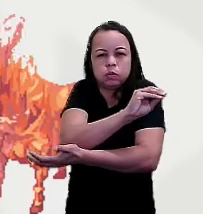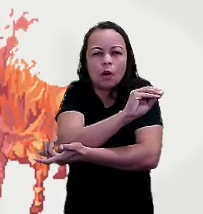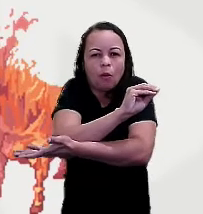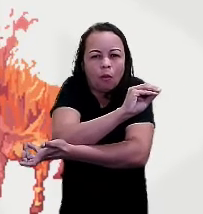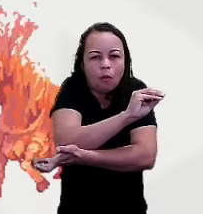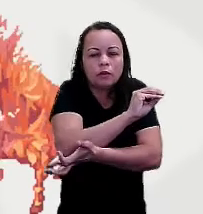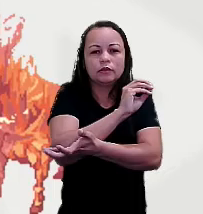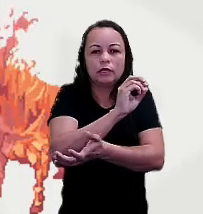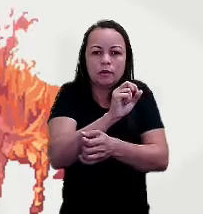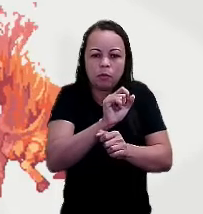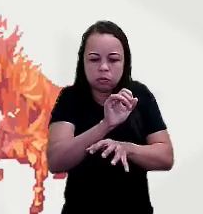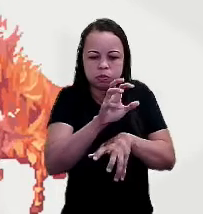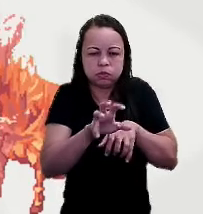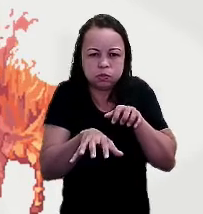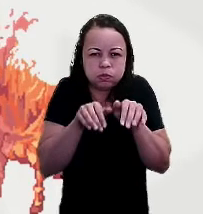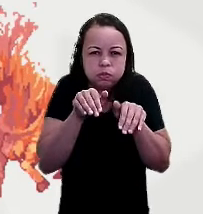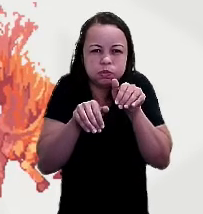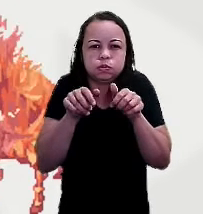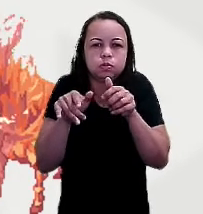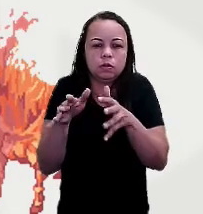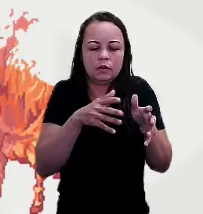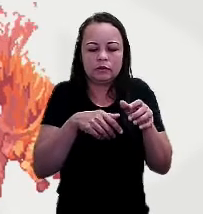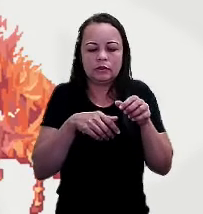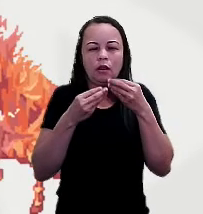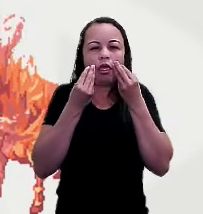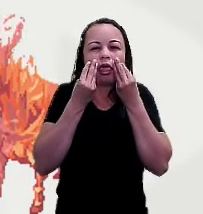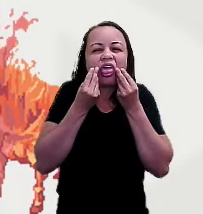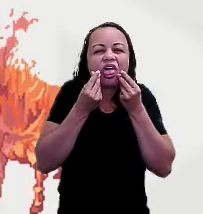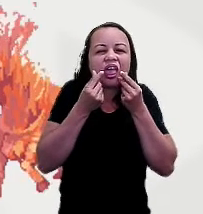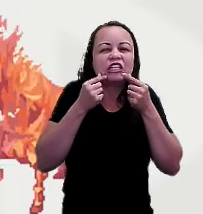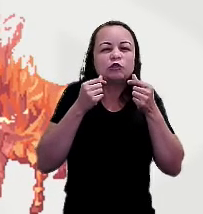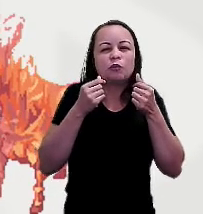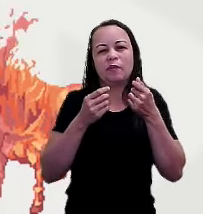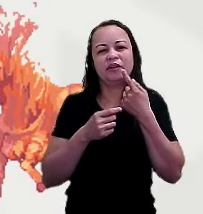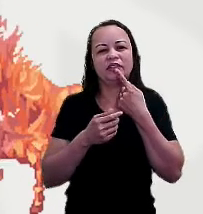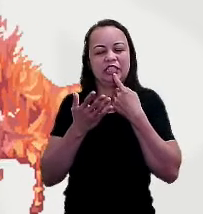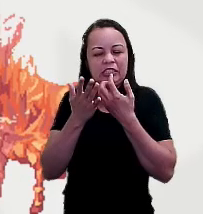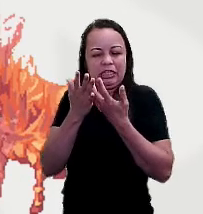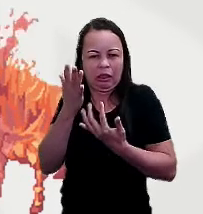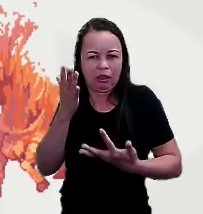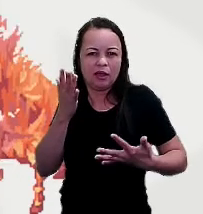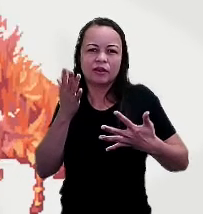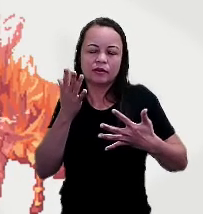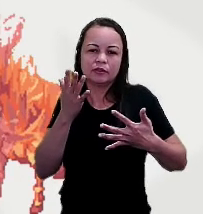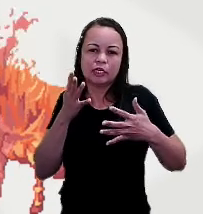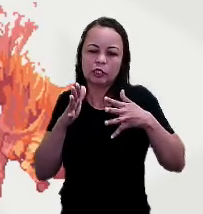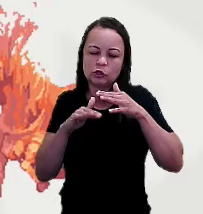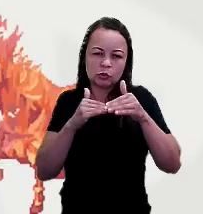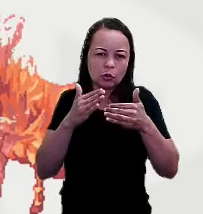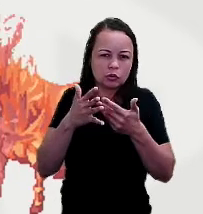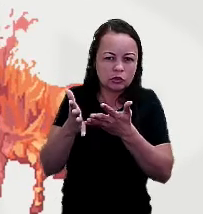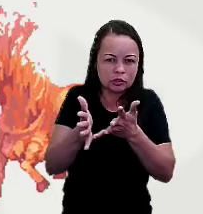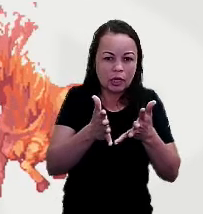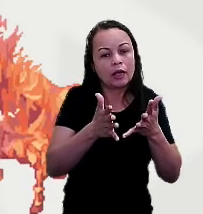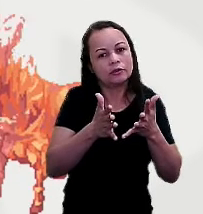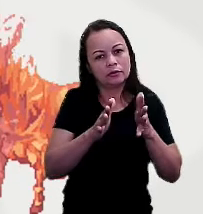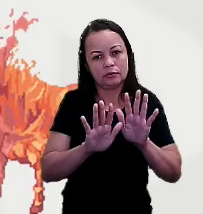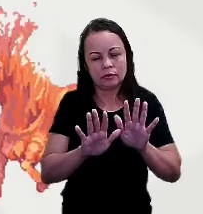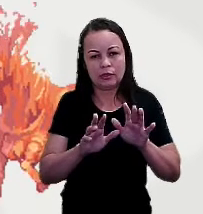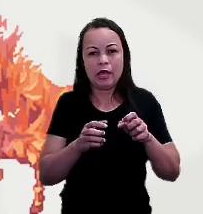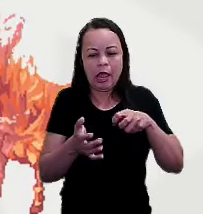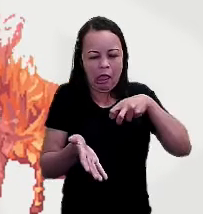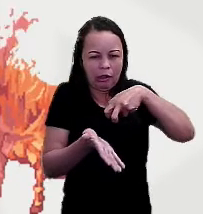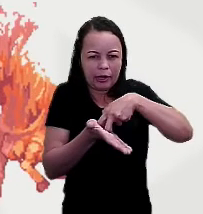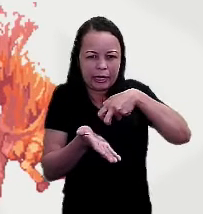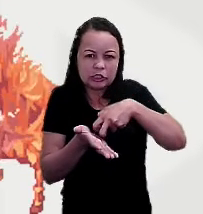freio ferozmente mastigado na boca, espumante de sangue. Em todos os casos, porém, é castigo